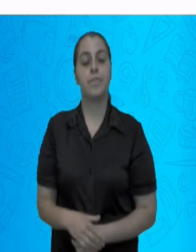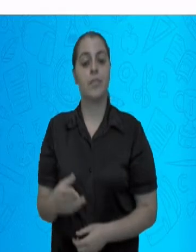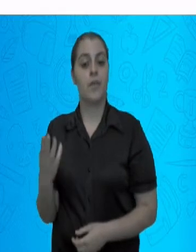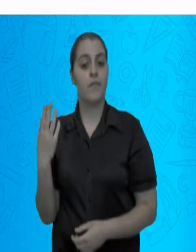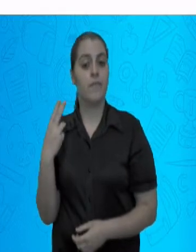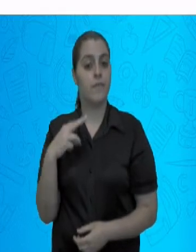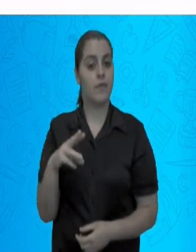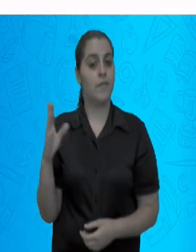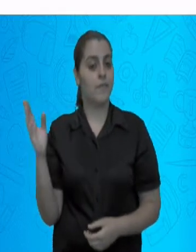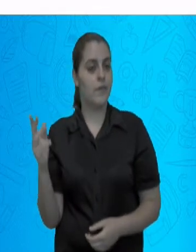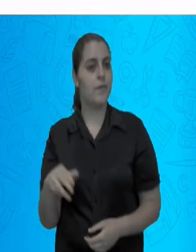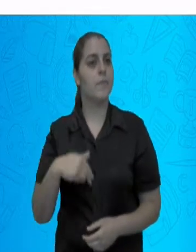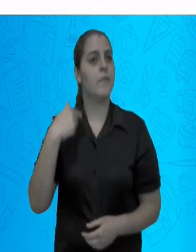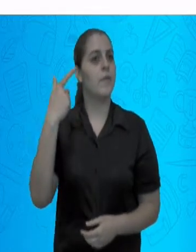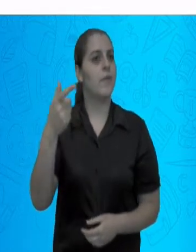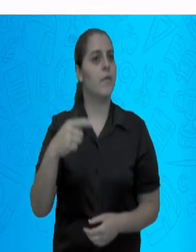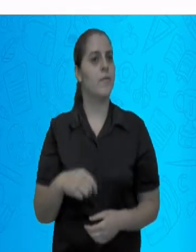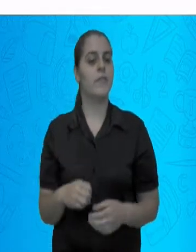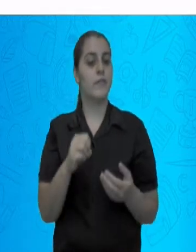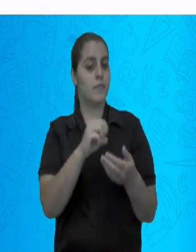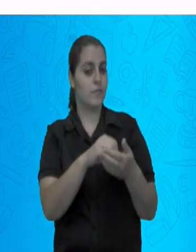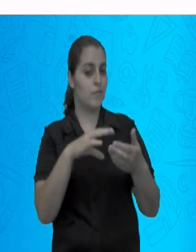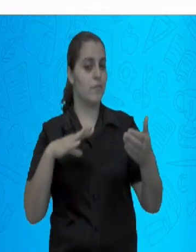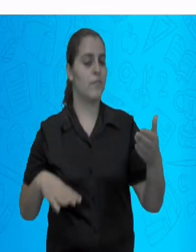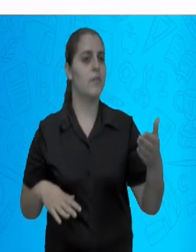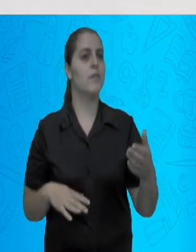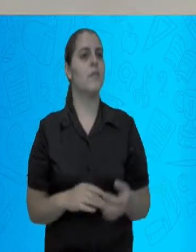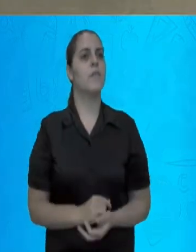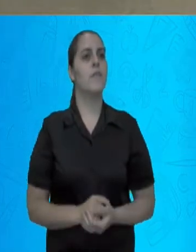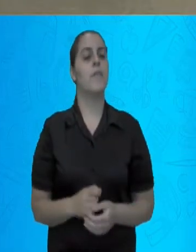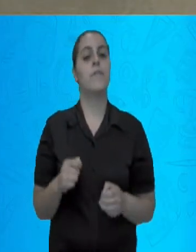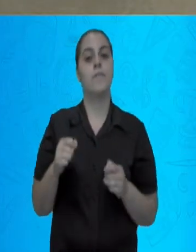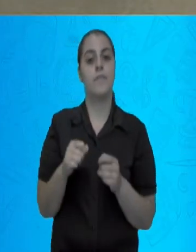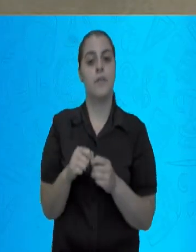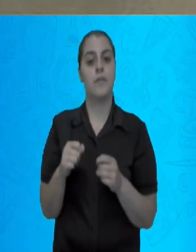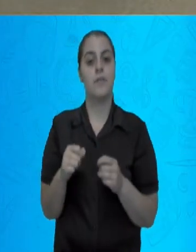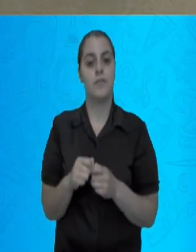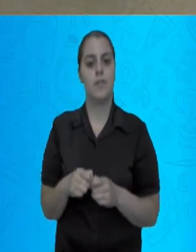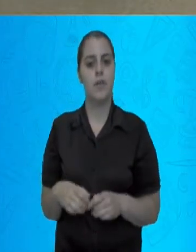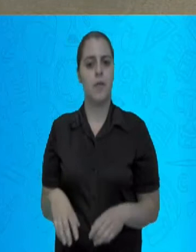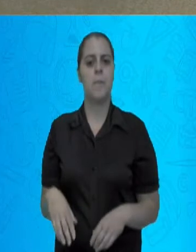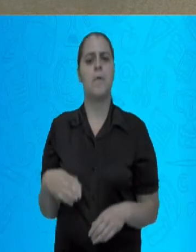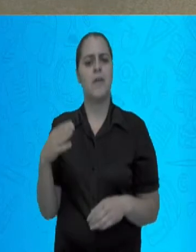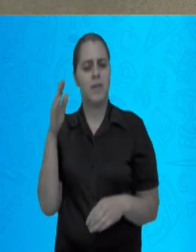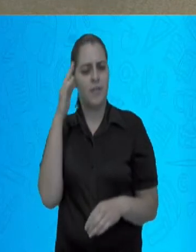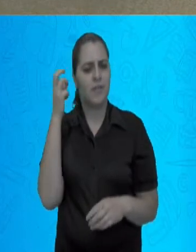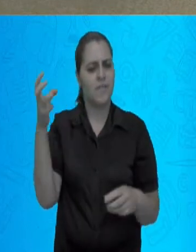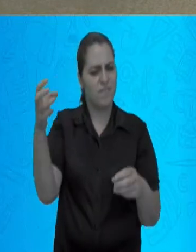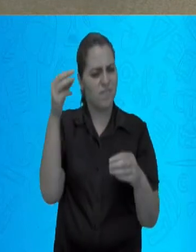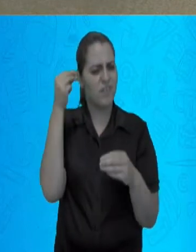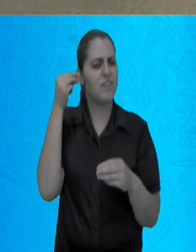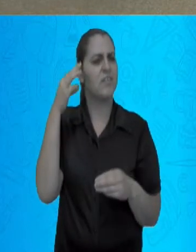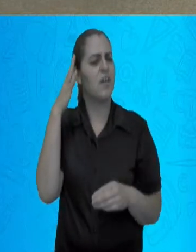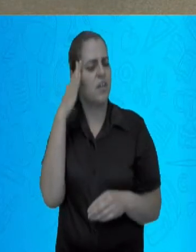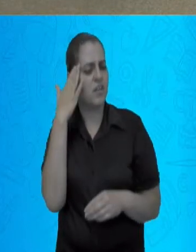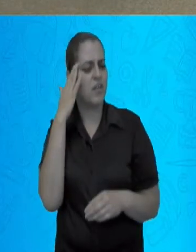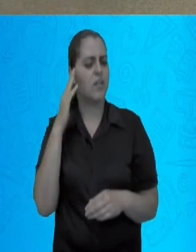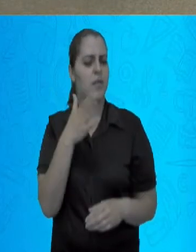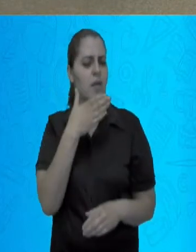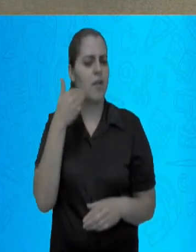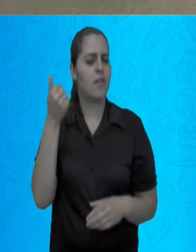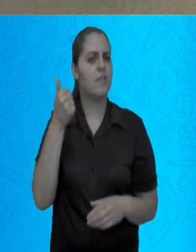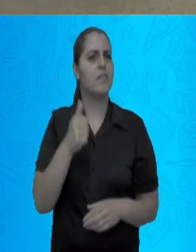Vamos para frente. Atividade. Agora nós vamos fazer para fixar o conhecimento que nós estamos tendo